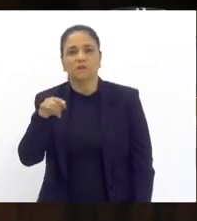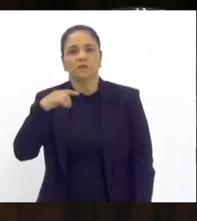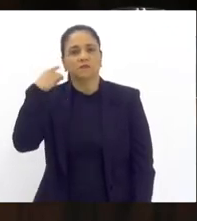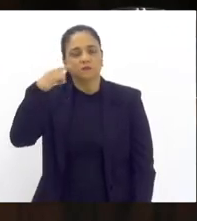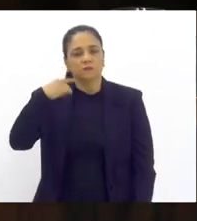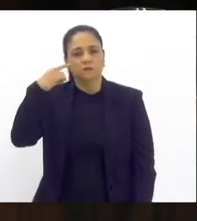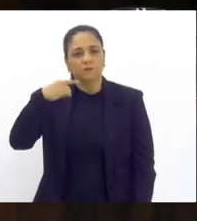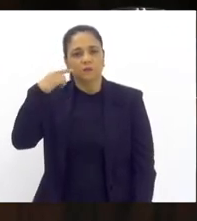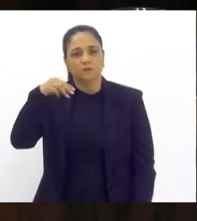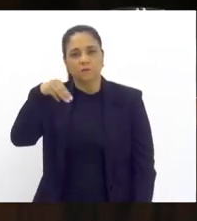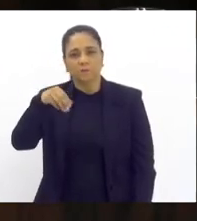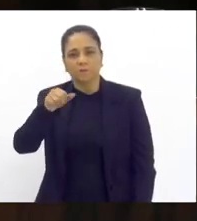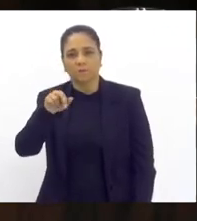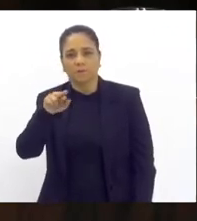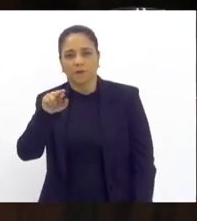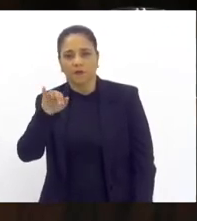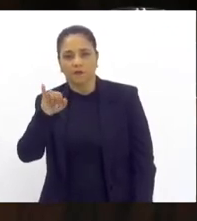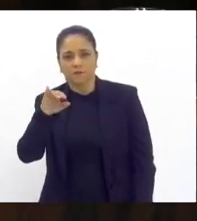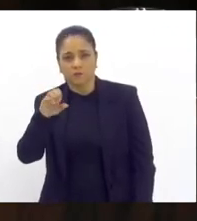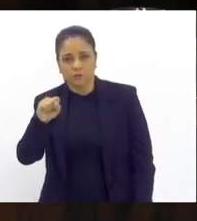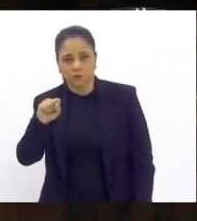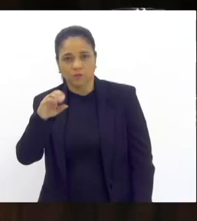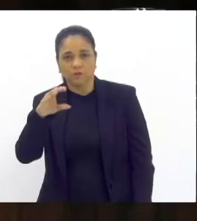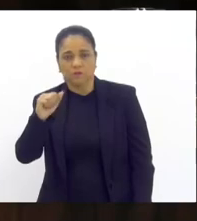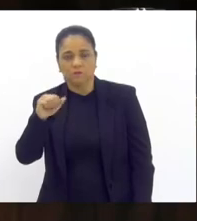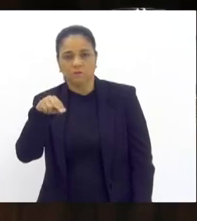Deputado Márcio Canella.